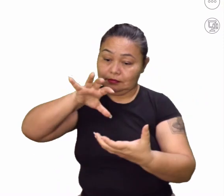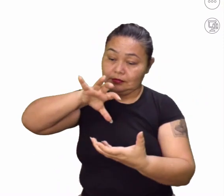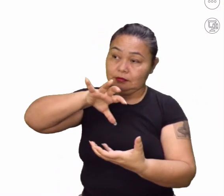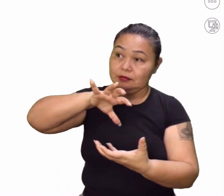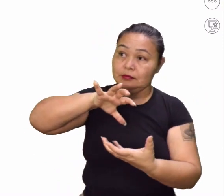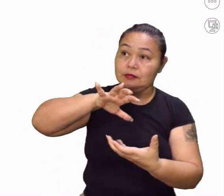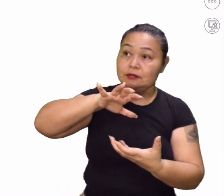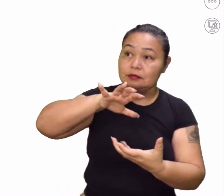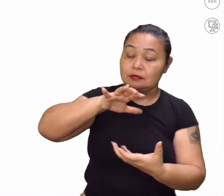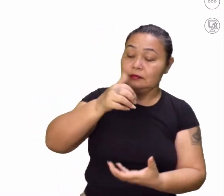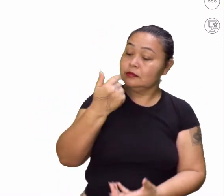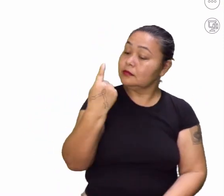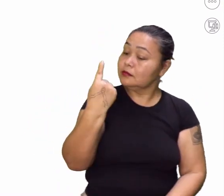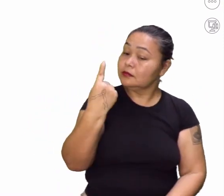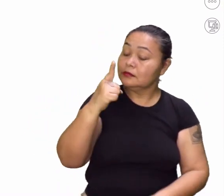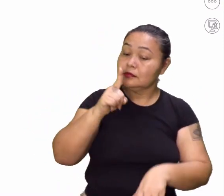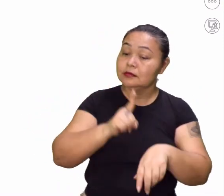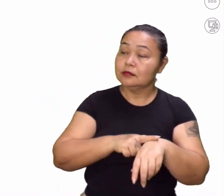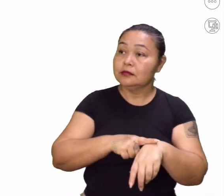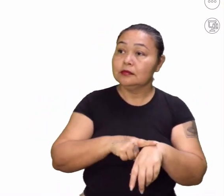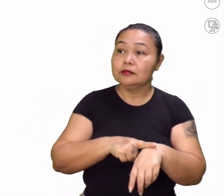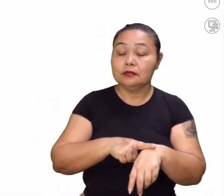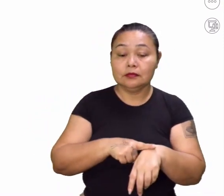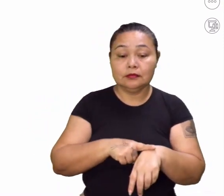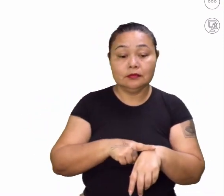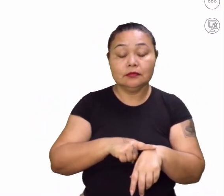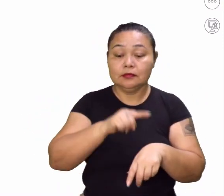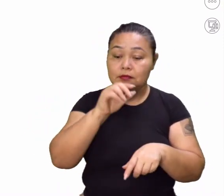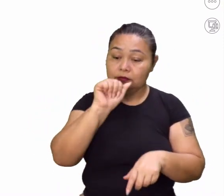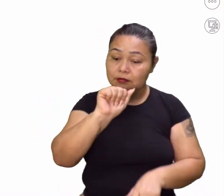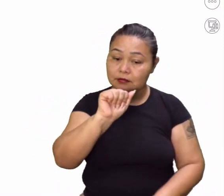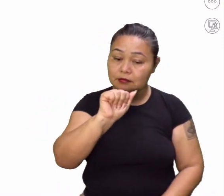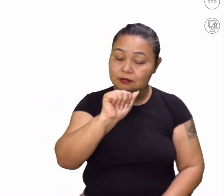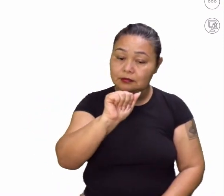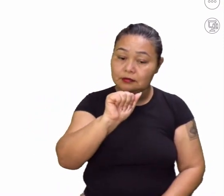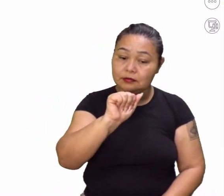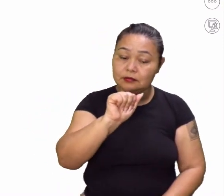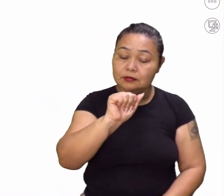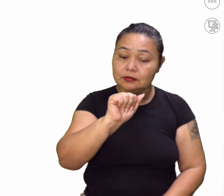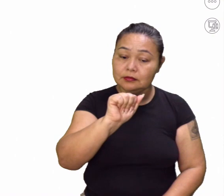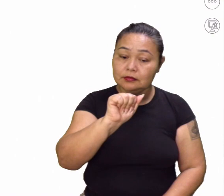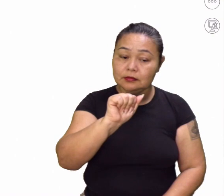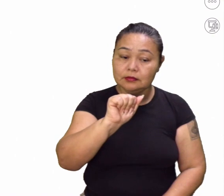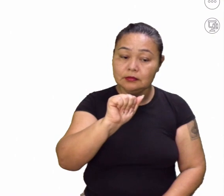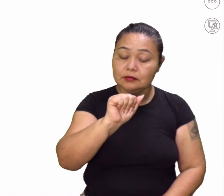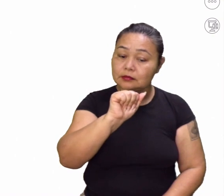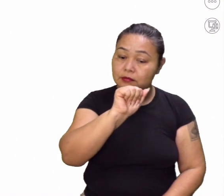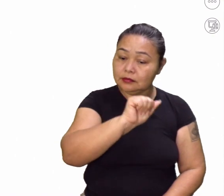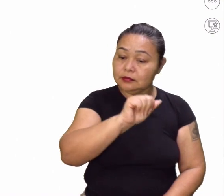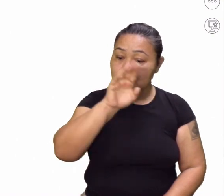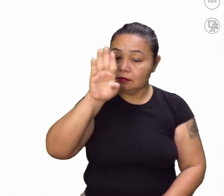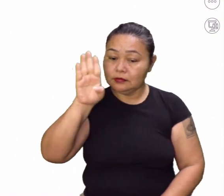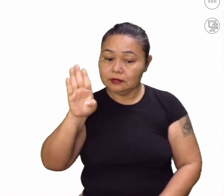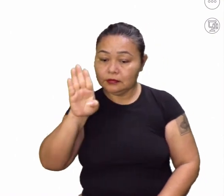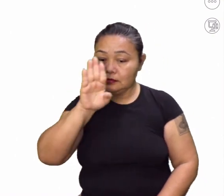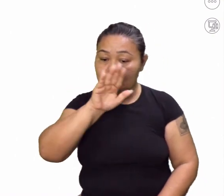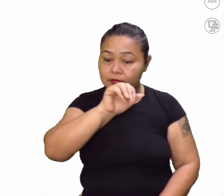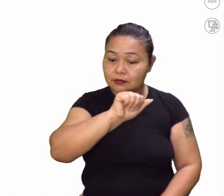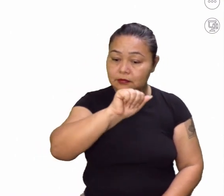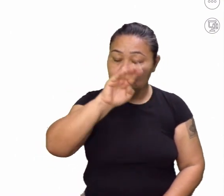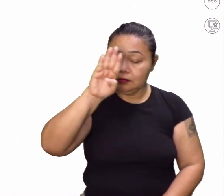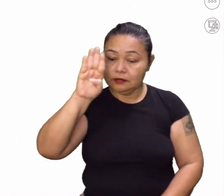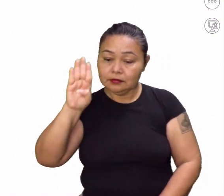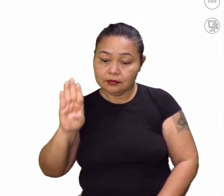seja, em 1 hora eu tenho um ponto A e um ponto B. Aqui é o